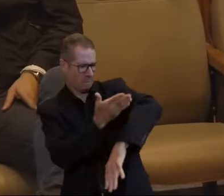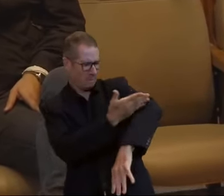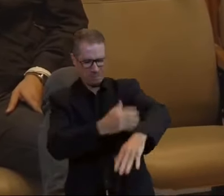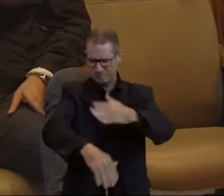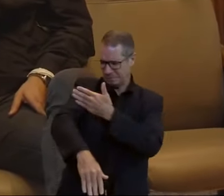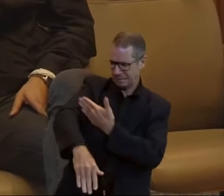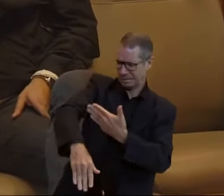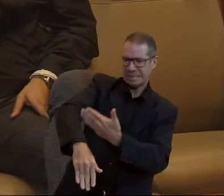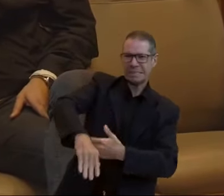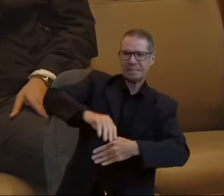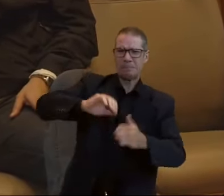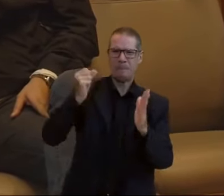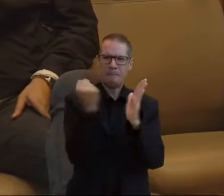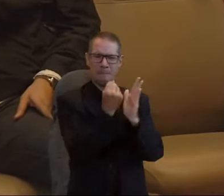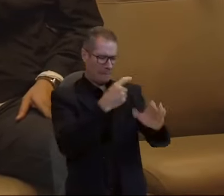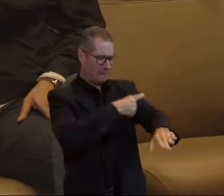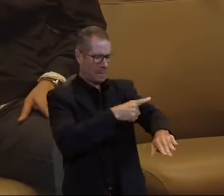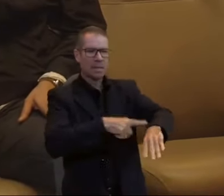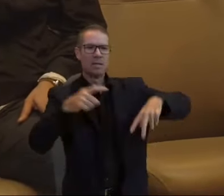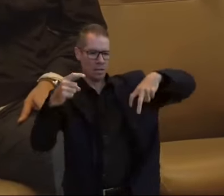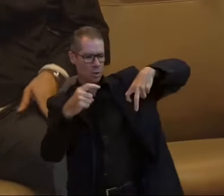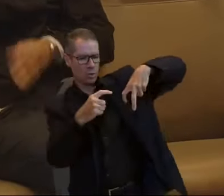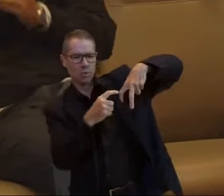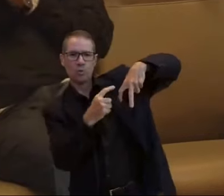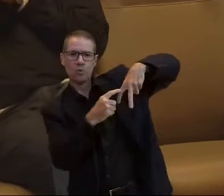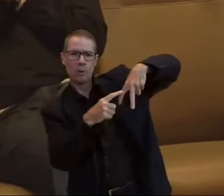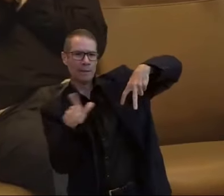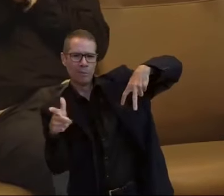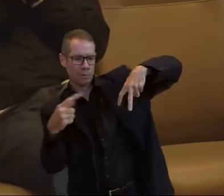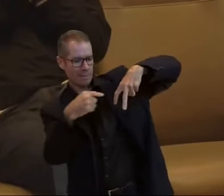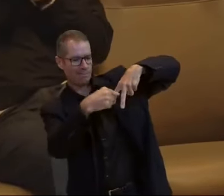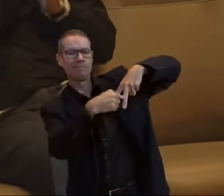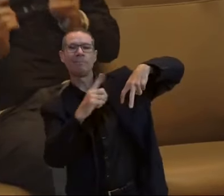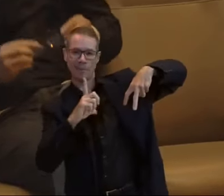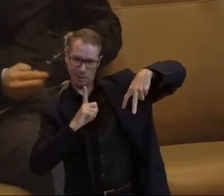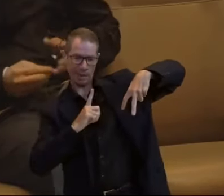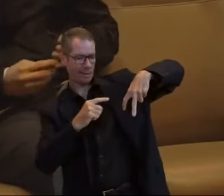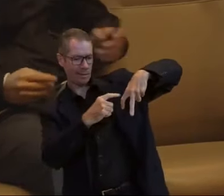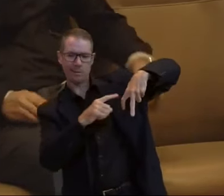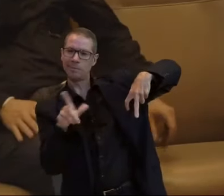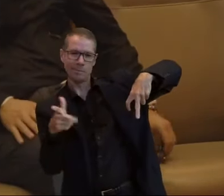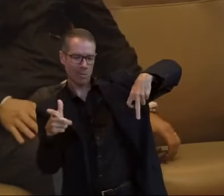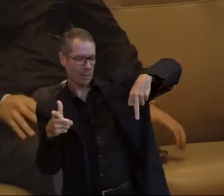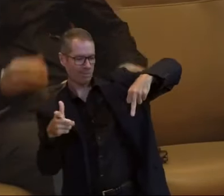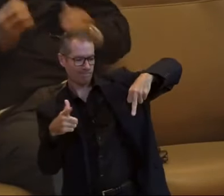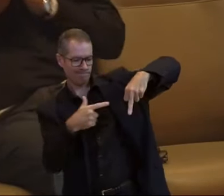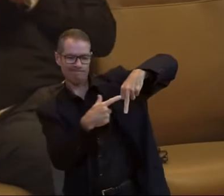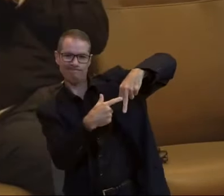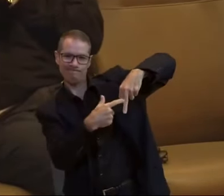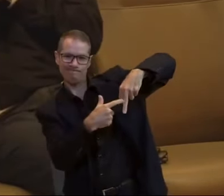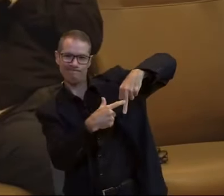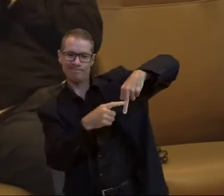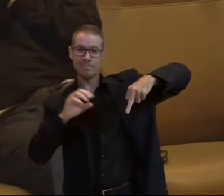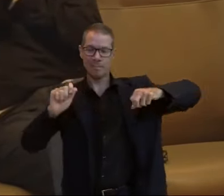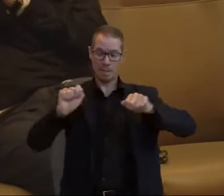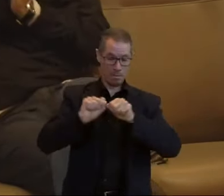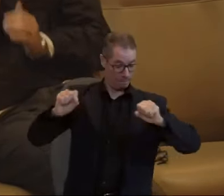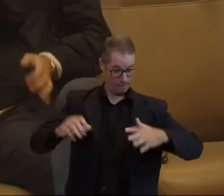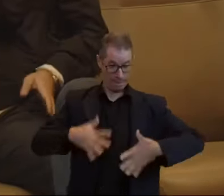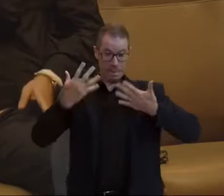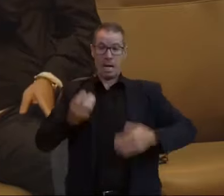perna. Uma eu tenho joelho e outra não tenho. Mas foi um milagre incrível que aconteceu na